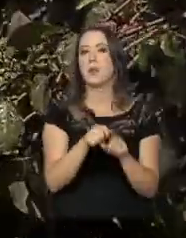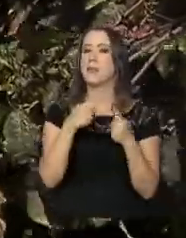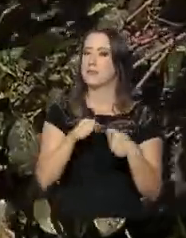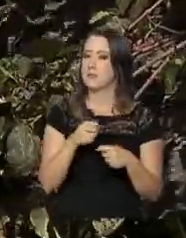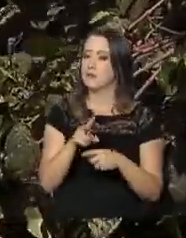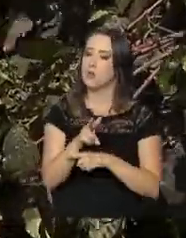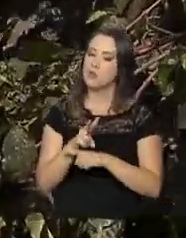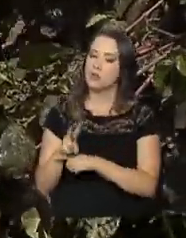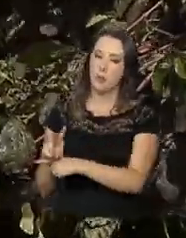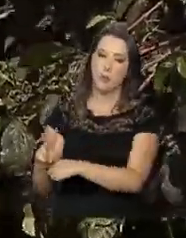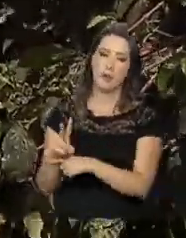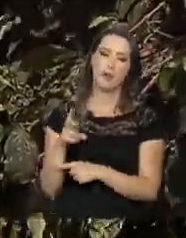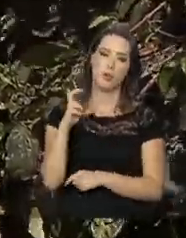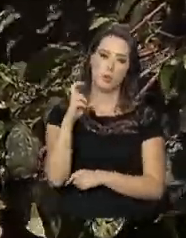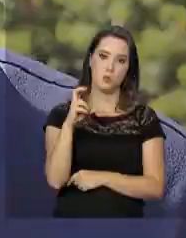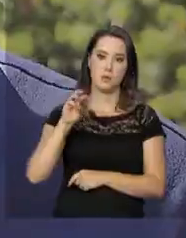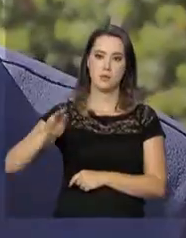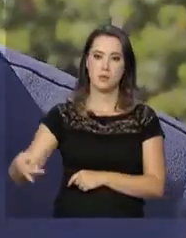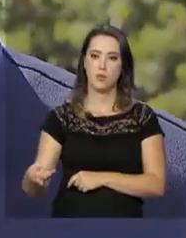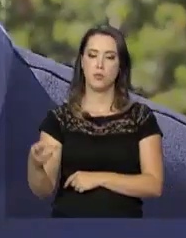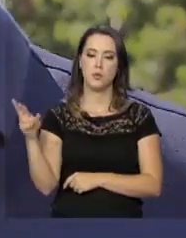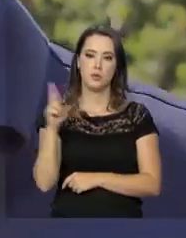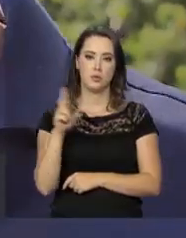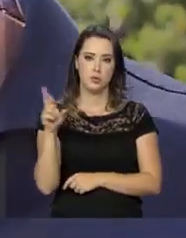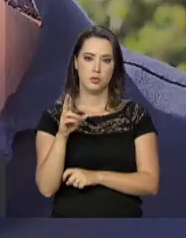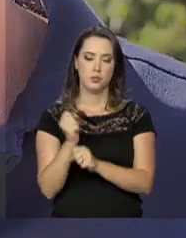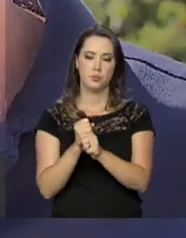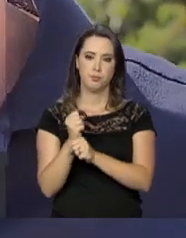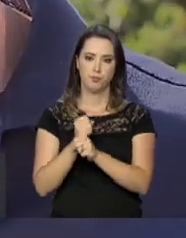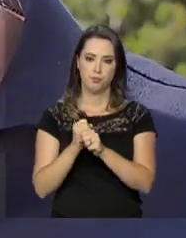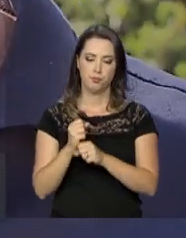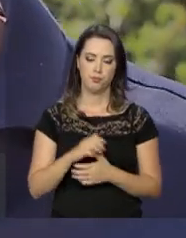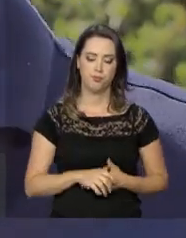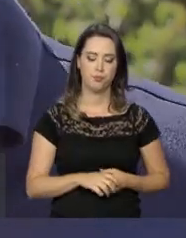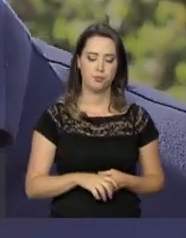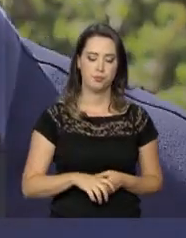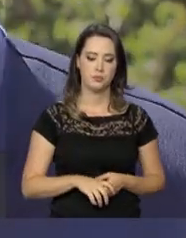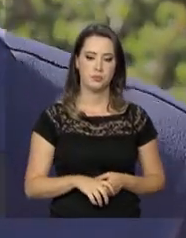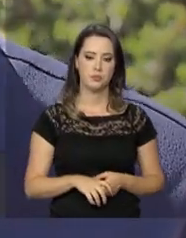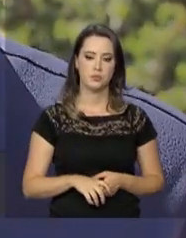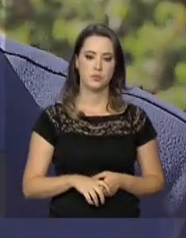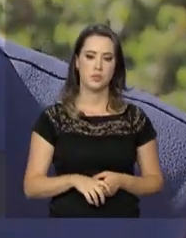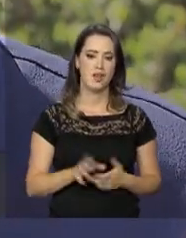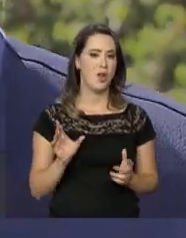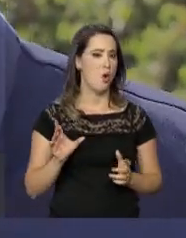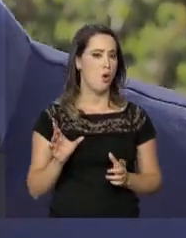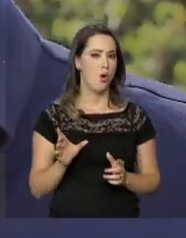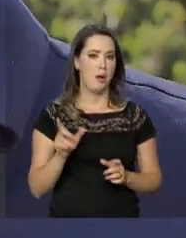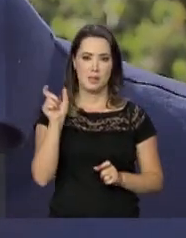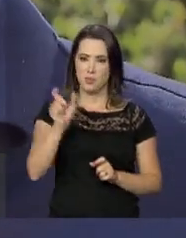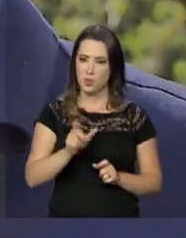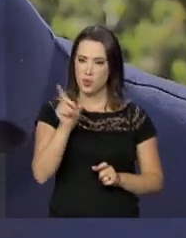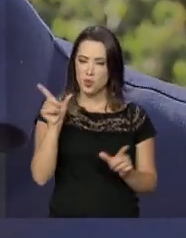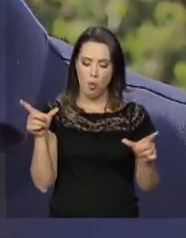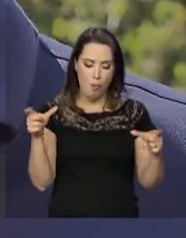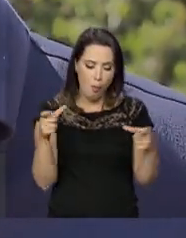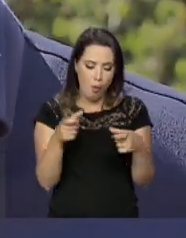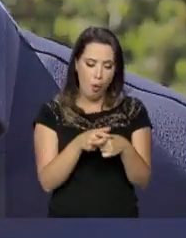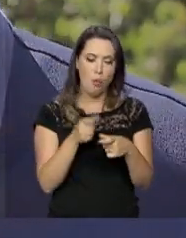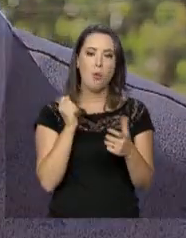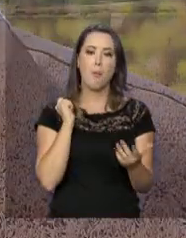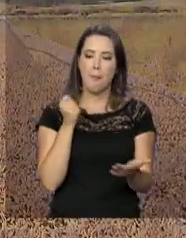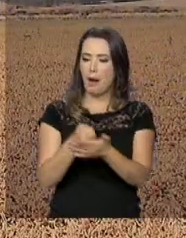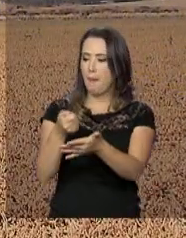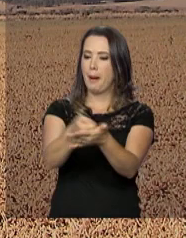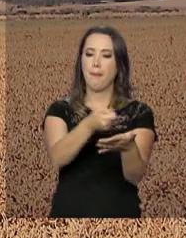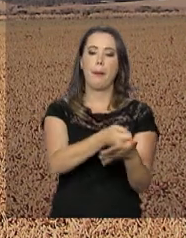de reais em crédito agrícola. São poucos os produtores que conseguem bancar, principalmente, um custeio agrícola aí,